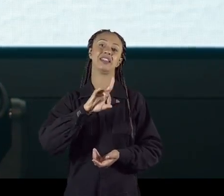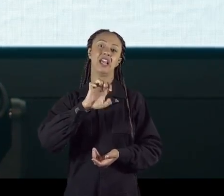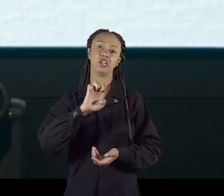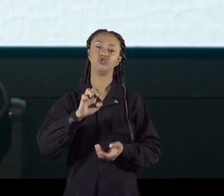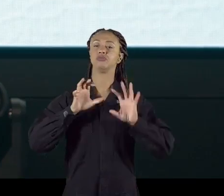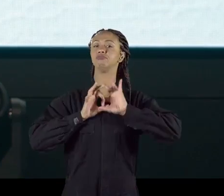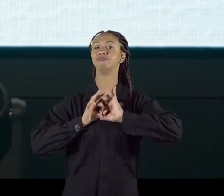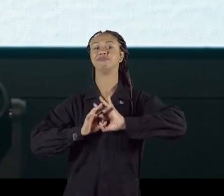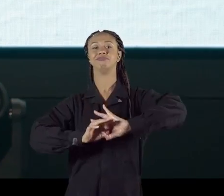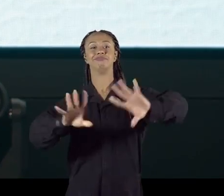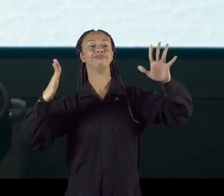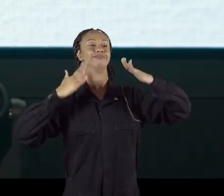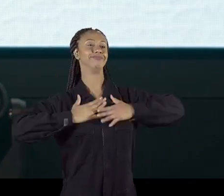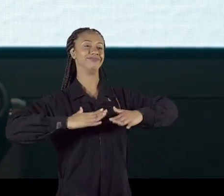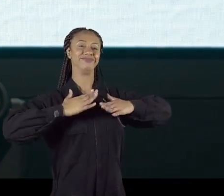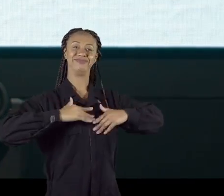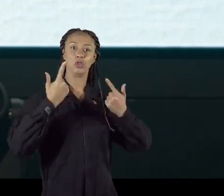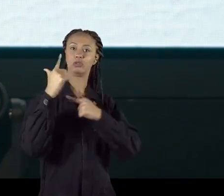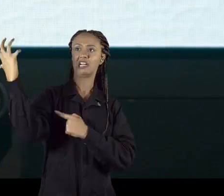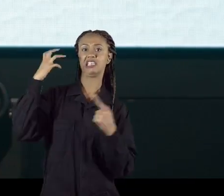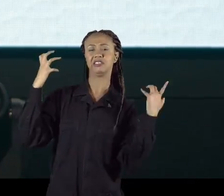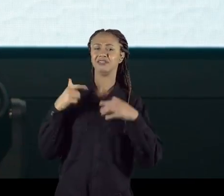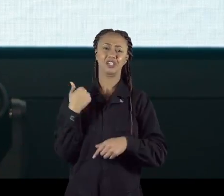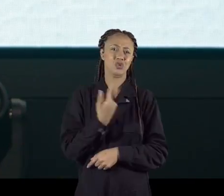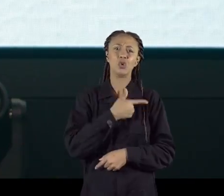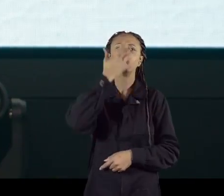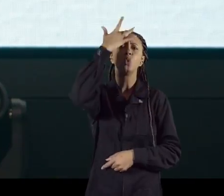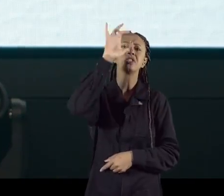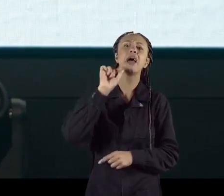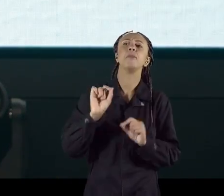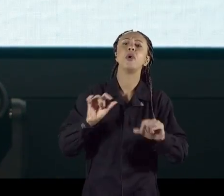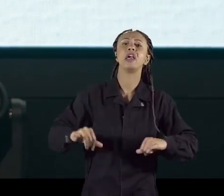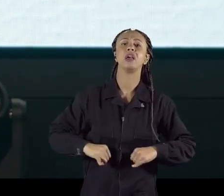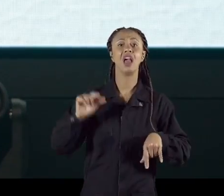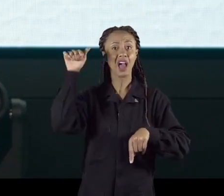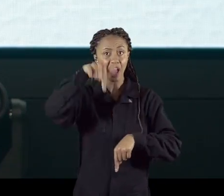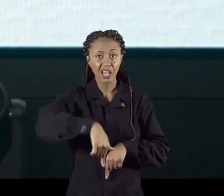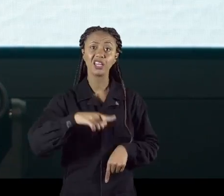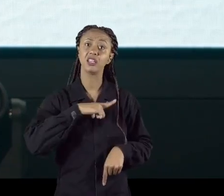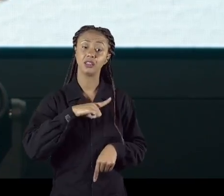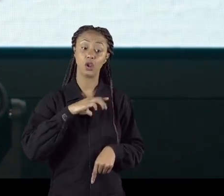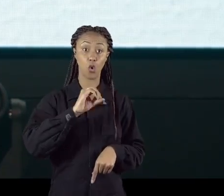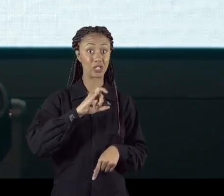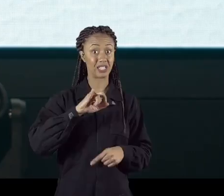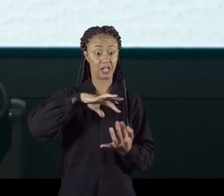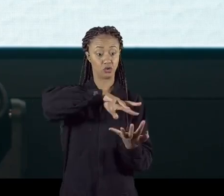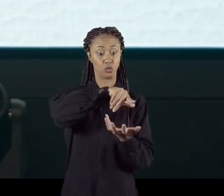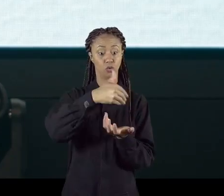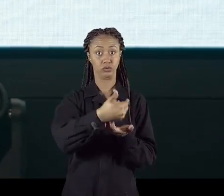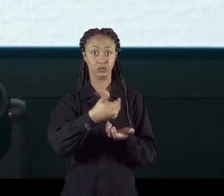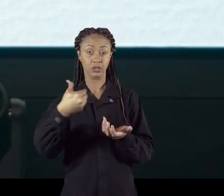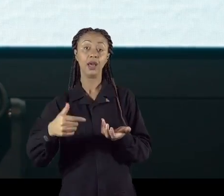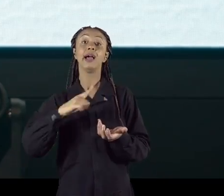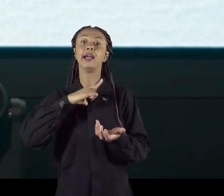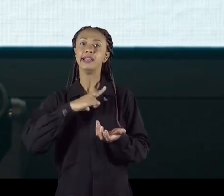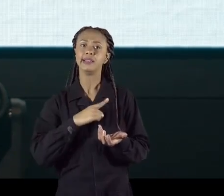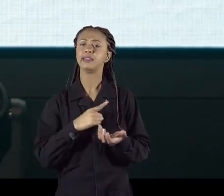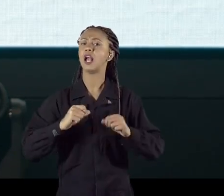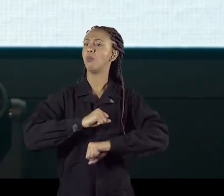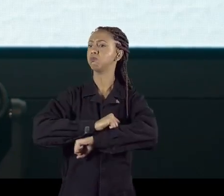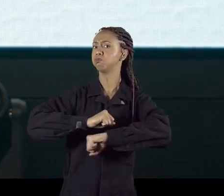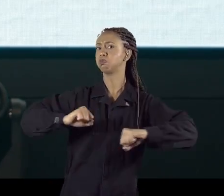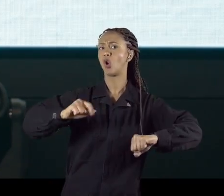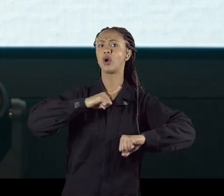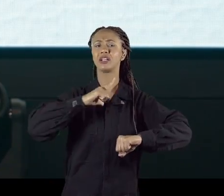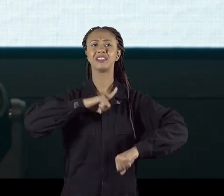liberdade a gente não sabe que é isso a gente não sabe que é isso aqui tem gente gorda que tem gente é sedentária